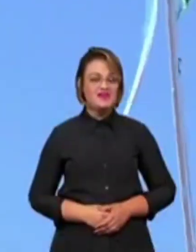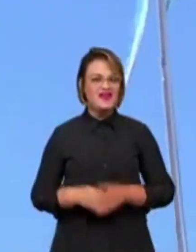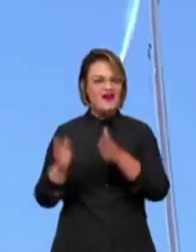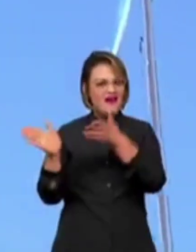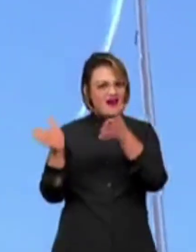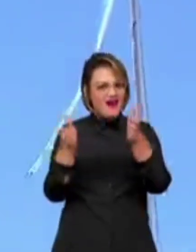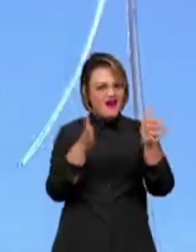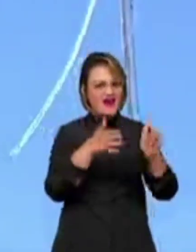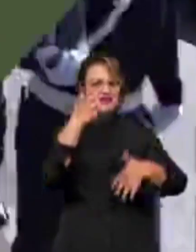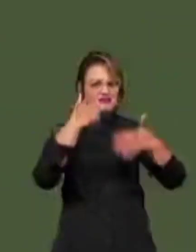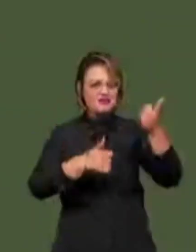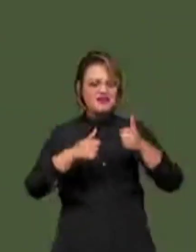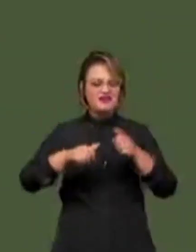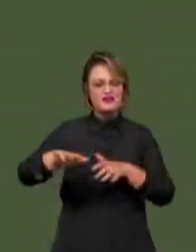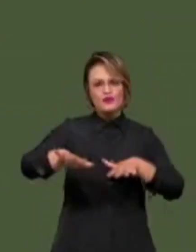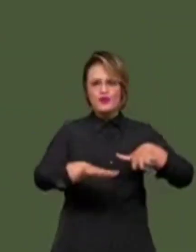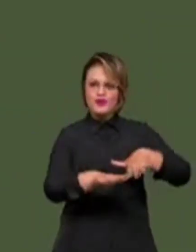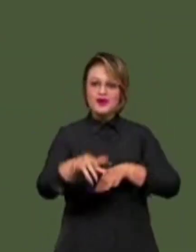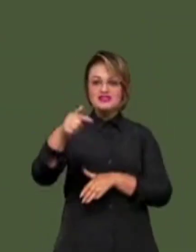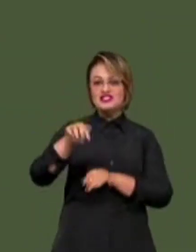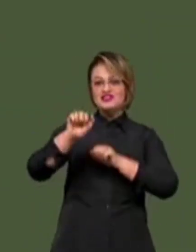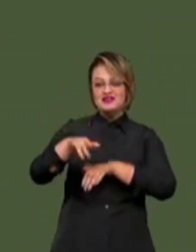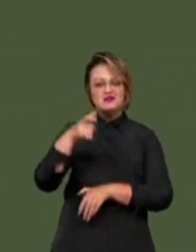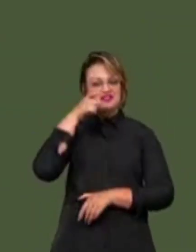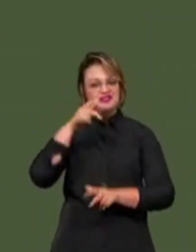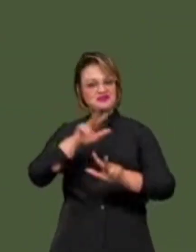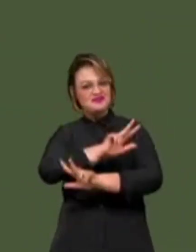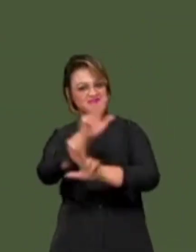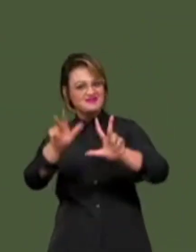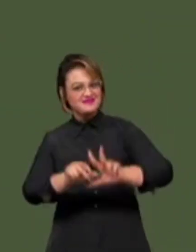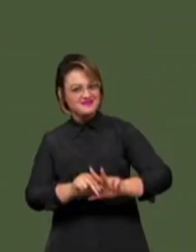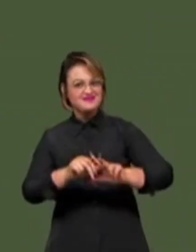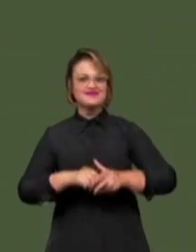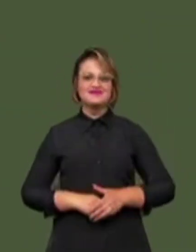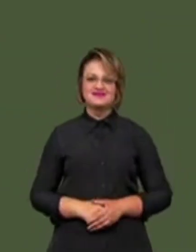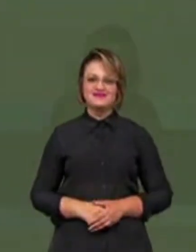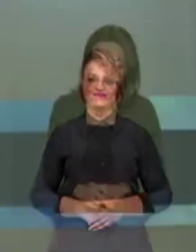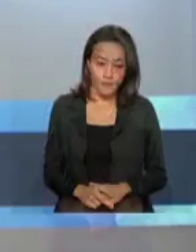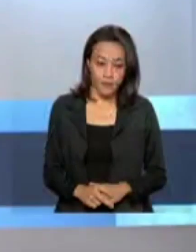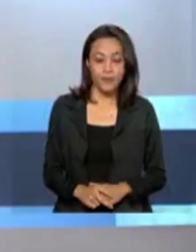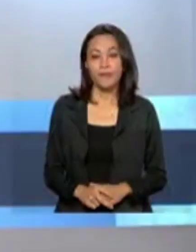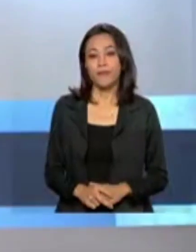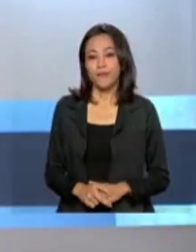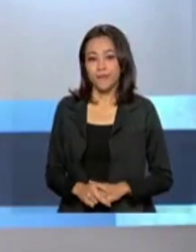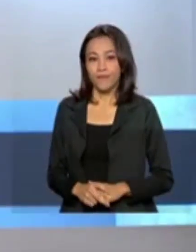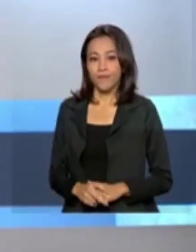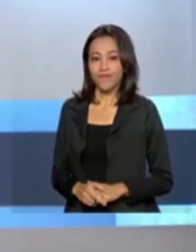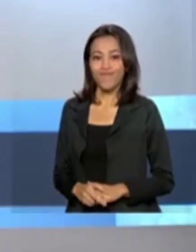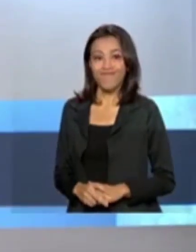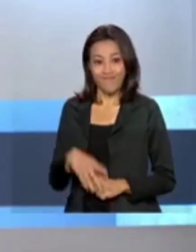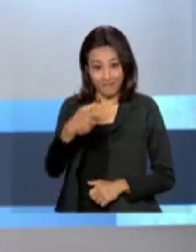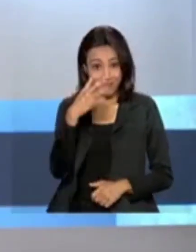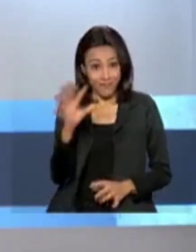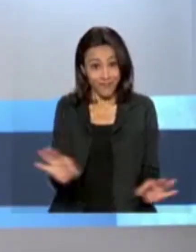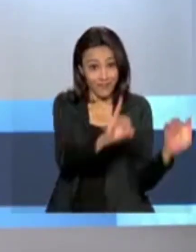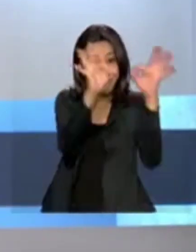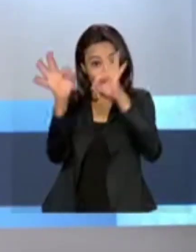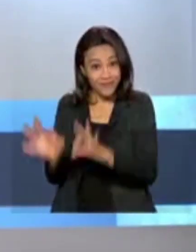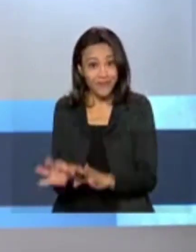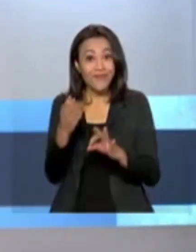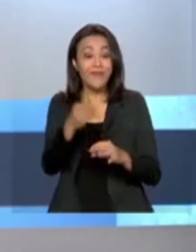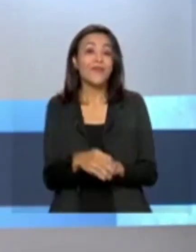A cobertura completa do 7 de setembro é na TV Brasil. E acompanhe a cobertura